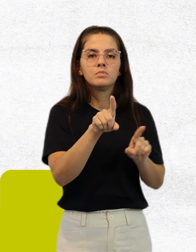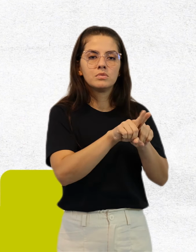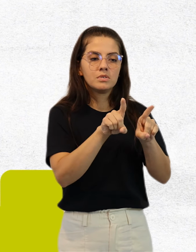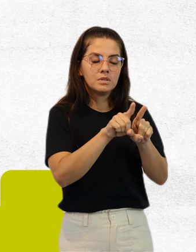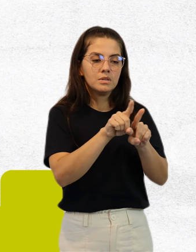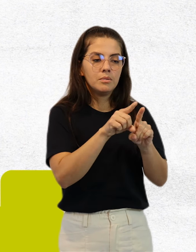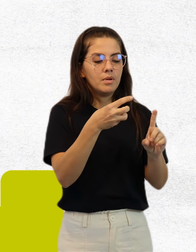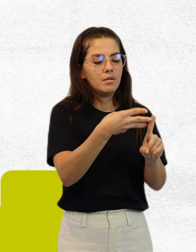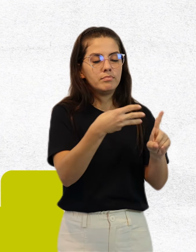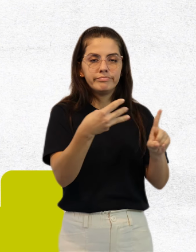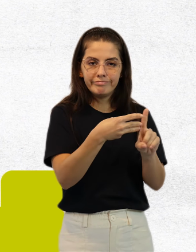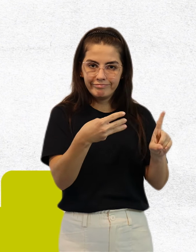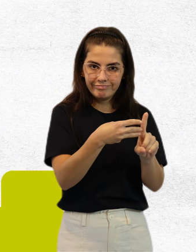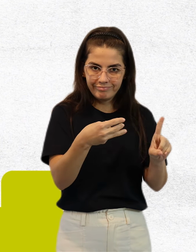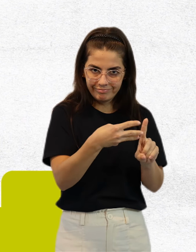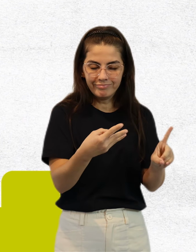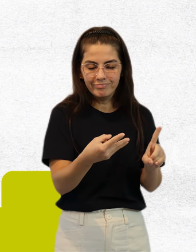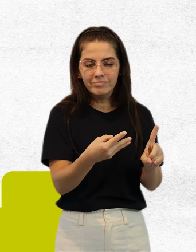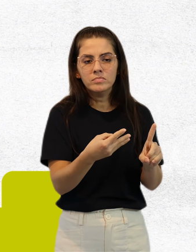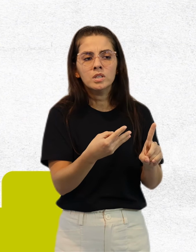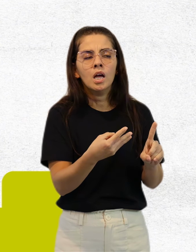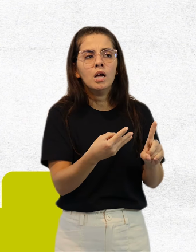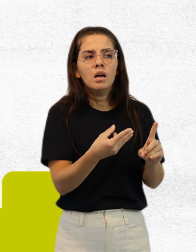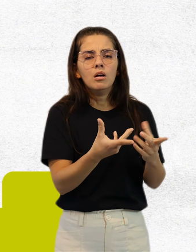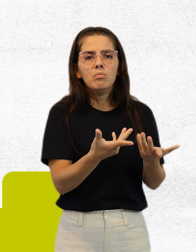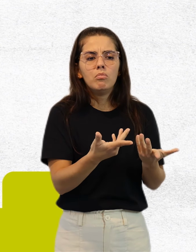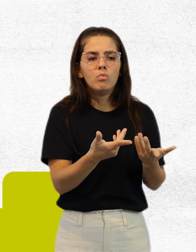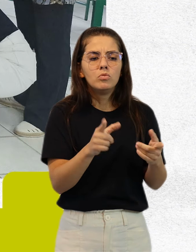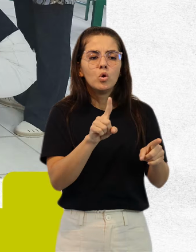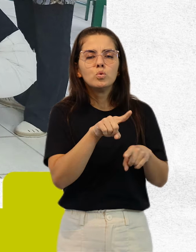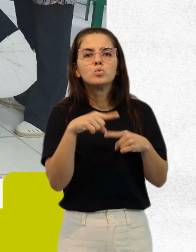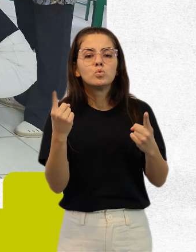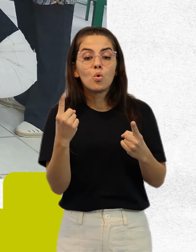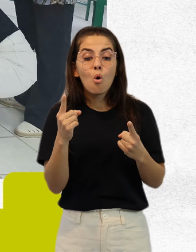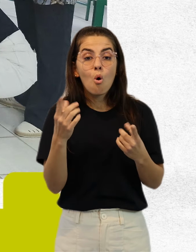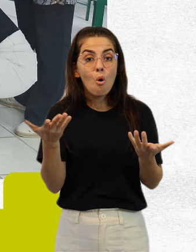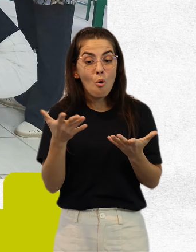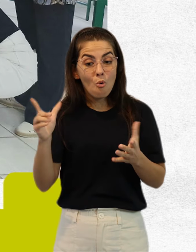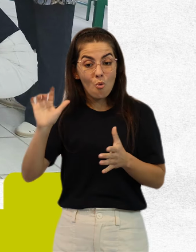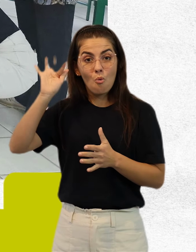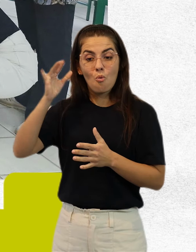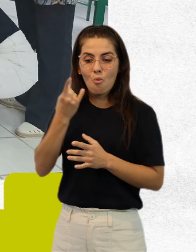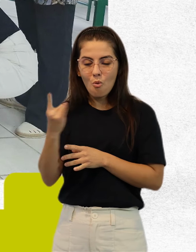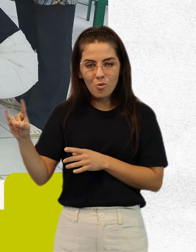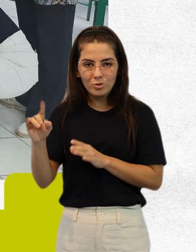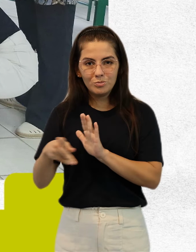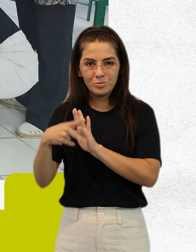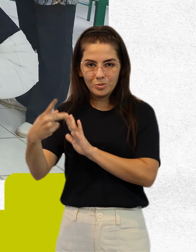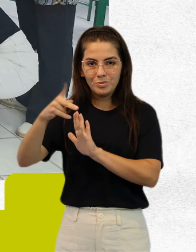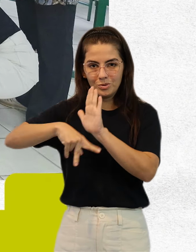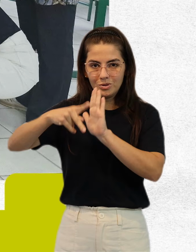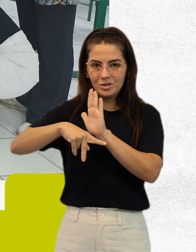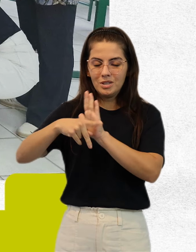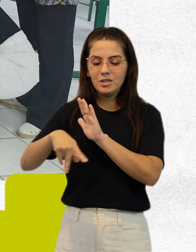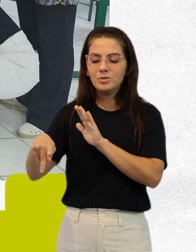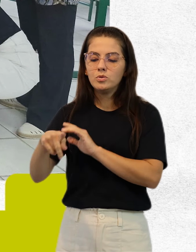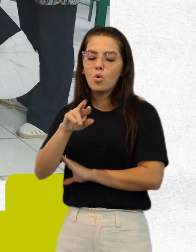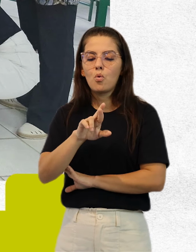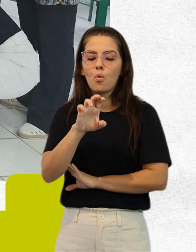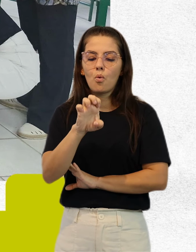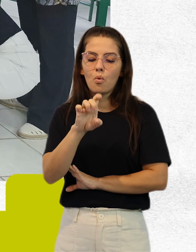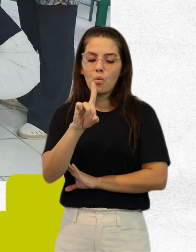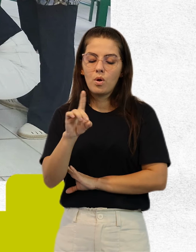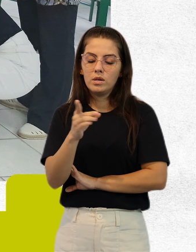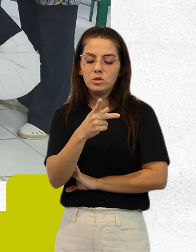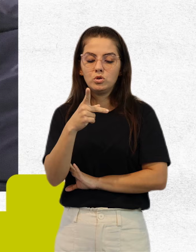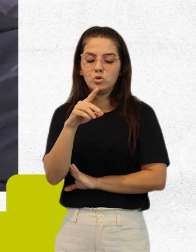comunidade LGBTQIAPN+. E o nosso último projeto, que é o mais recente, que é o EdPop Mulheres,